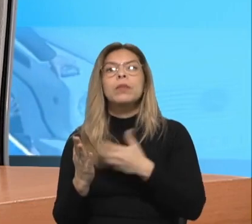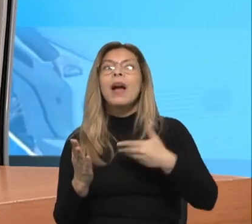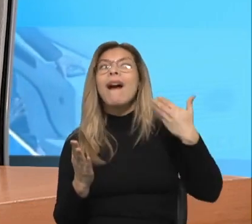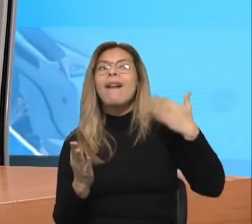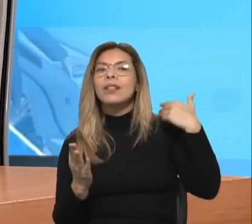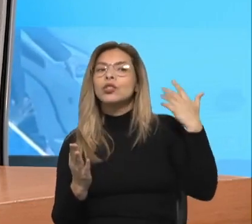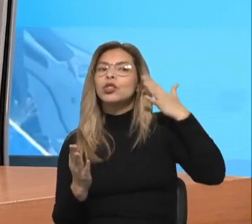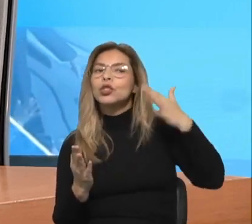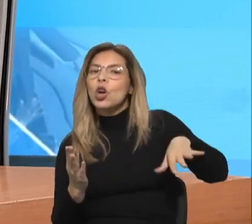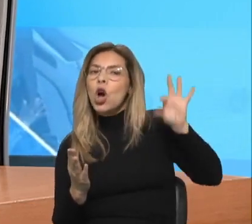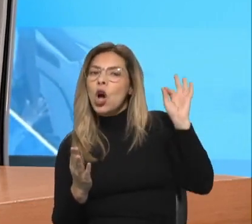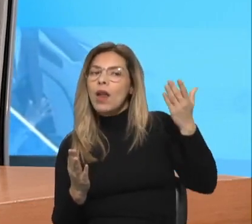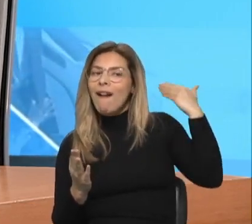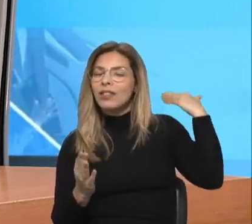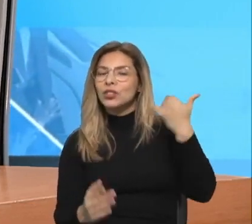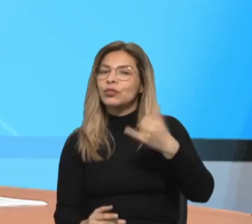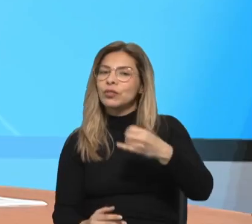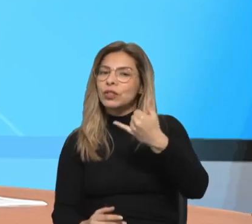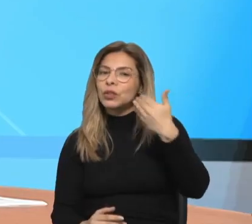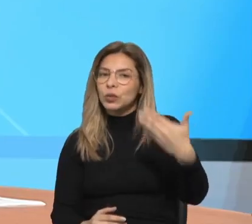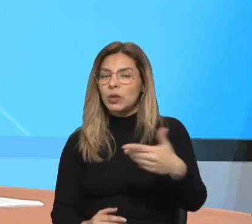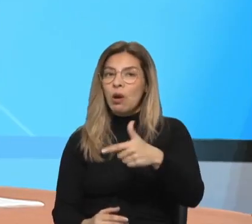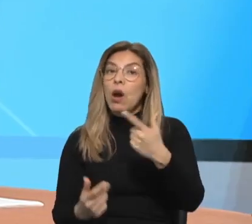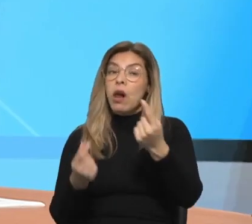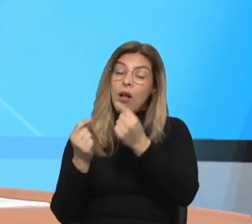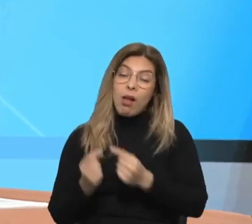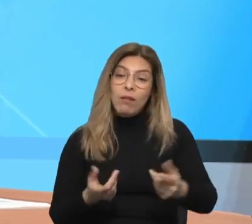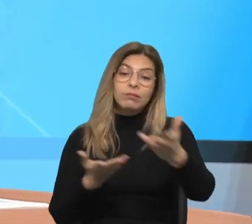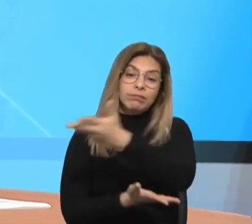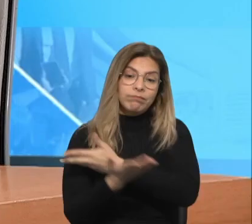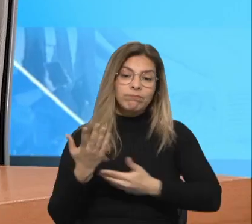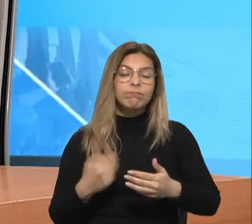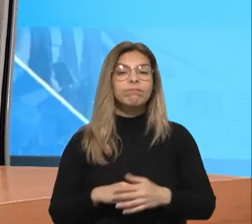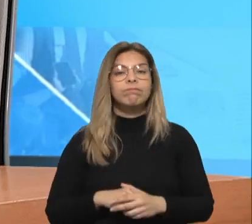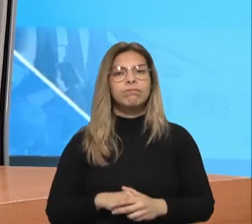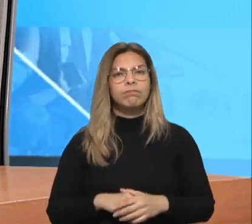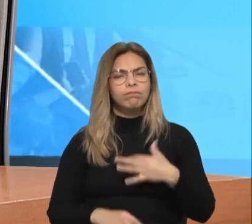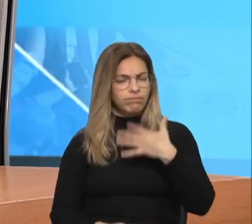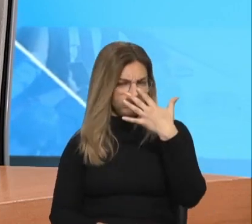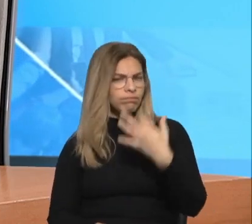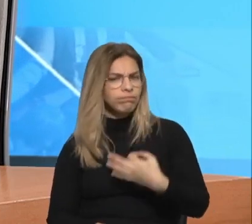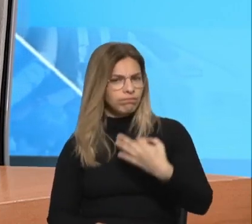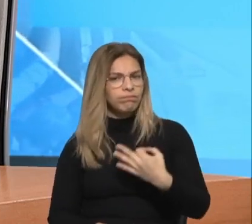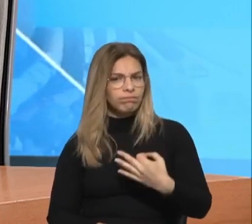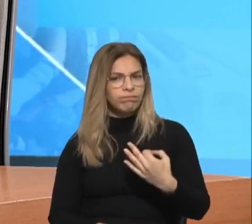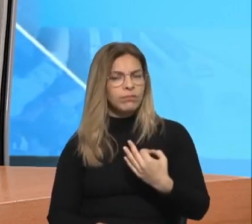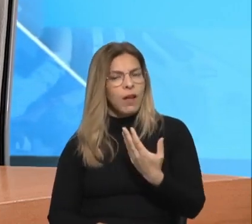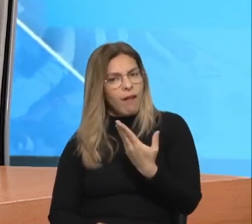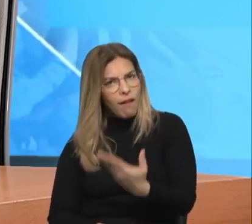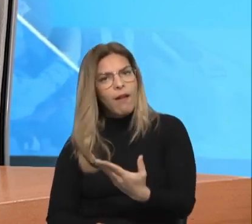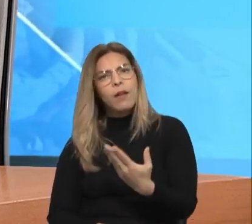em 2021. Para que essa primeira fase de escuta, não é? E aconteceu. E, portanto, acredito que ela continuará, acredito que as